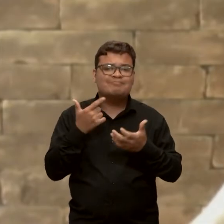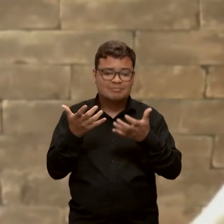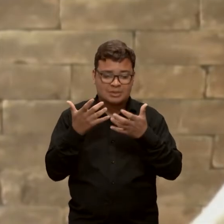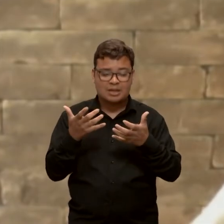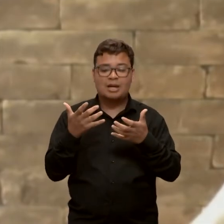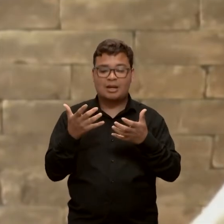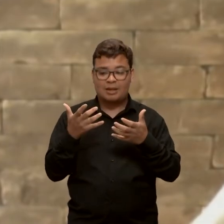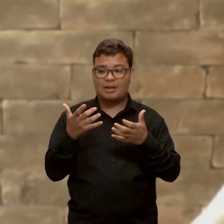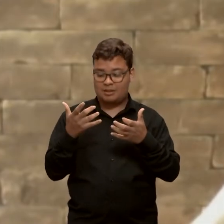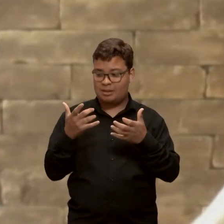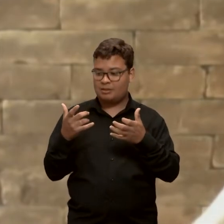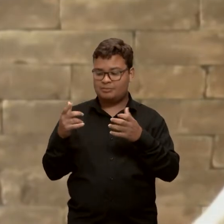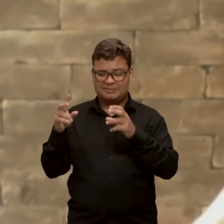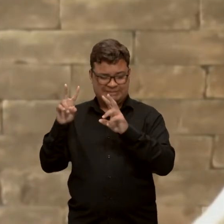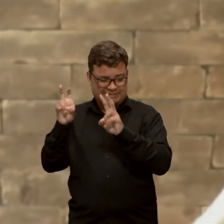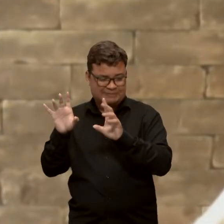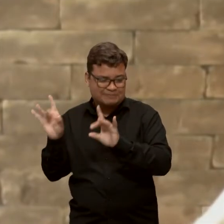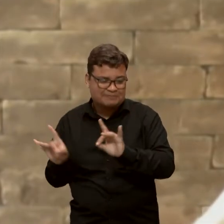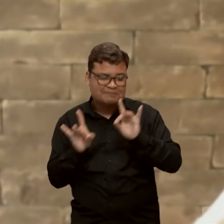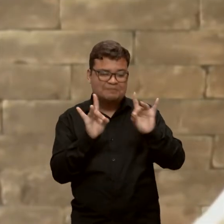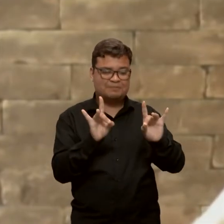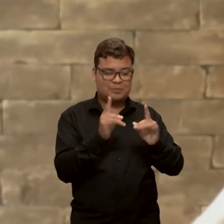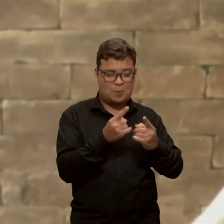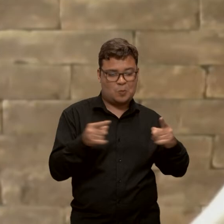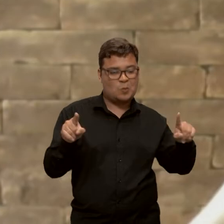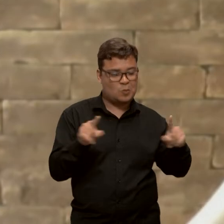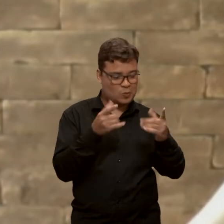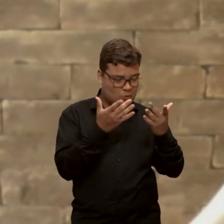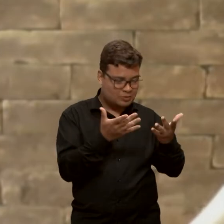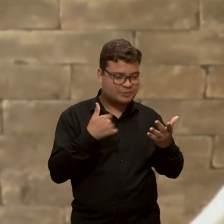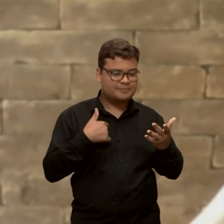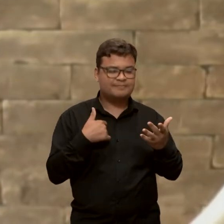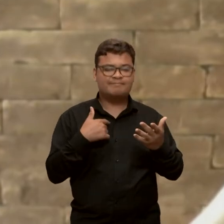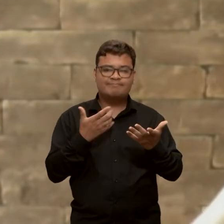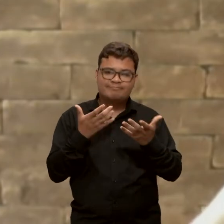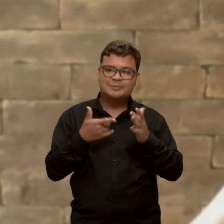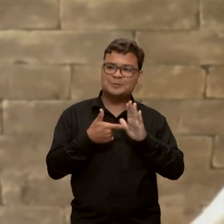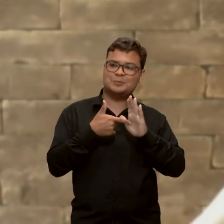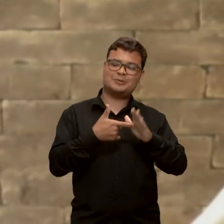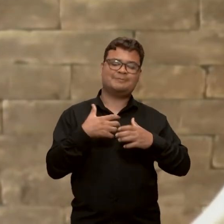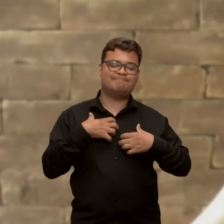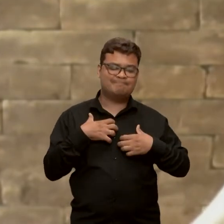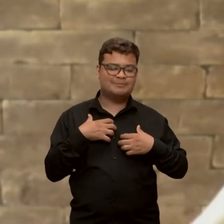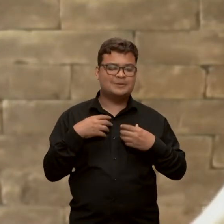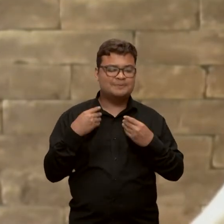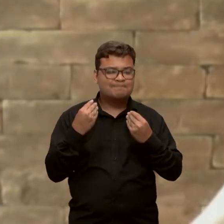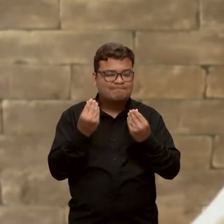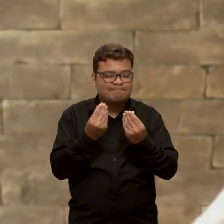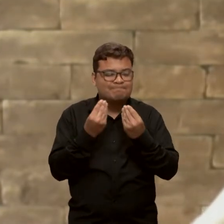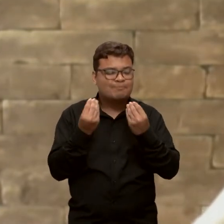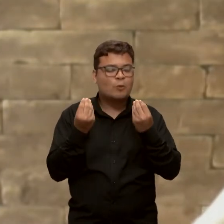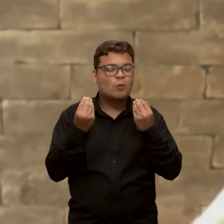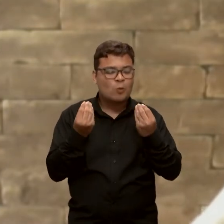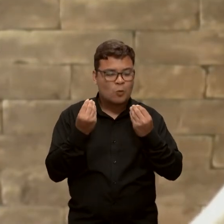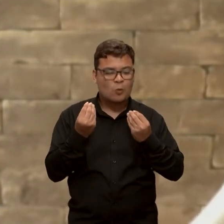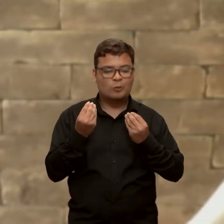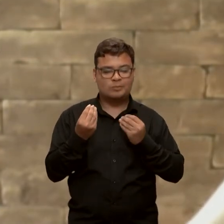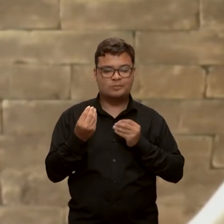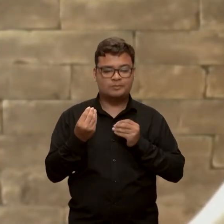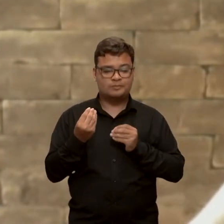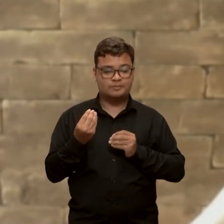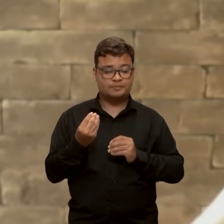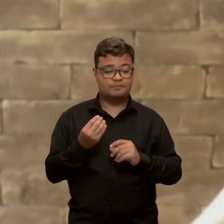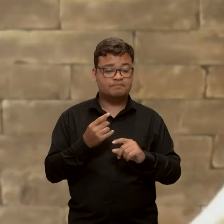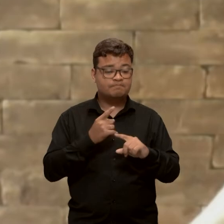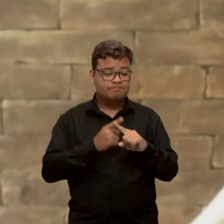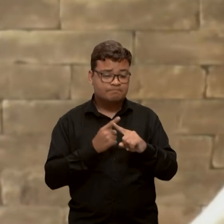letra e busquei musicalmente mostrar essa nuance de sentimentos que a gente tem, que a gente teve,